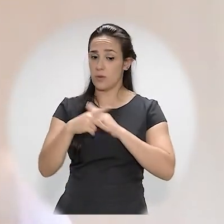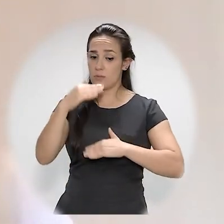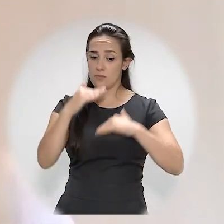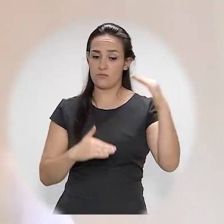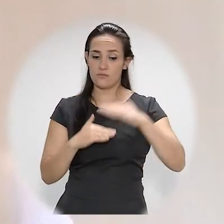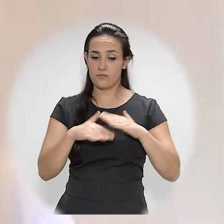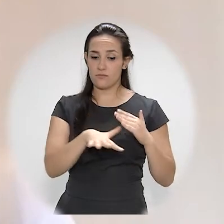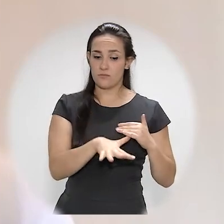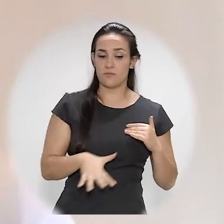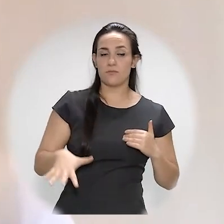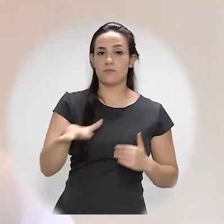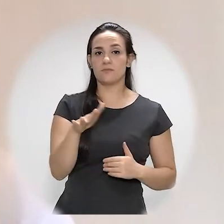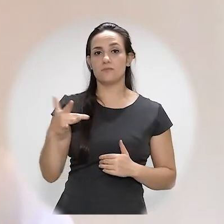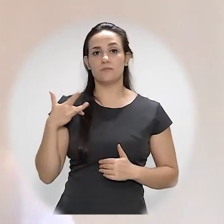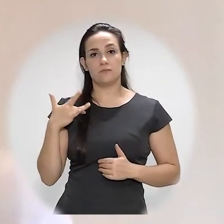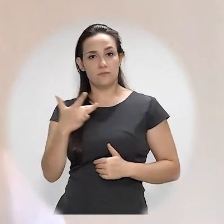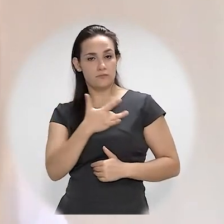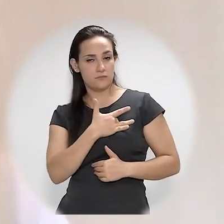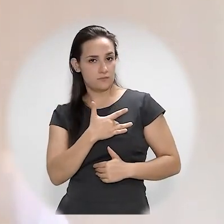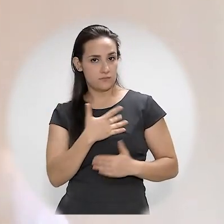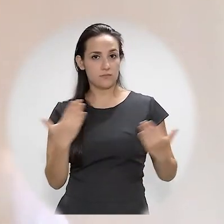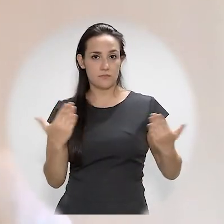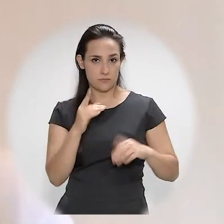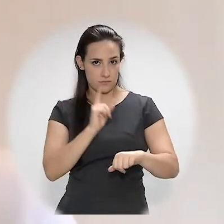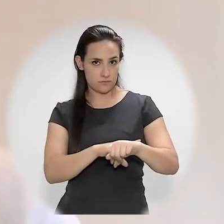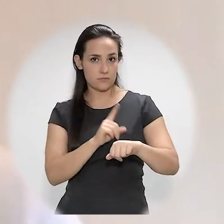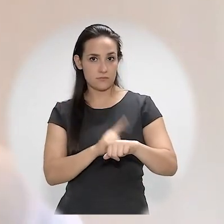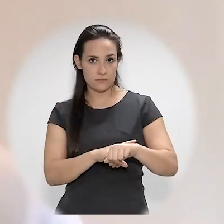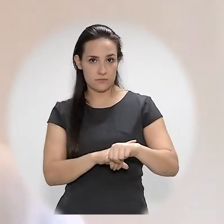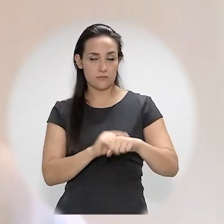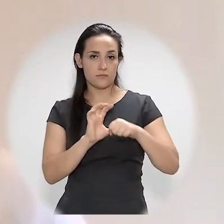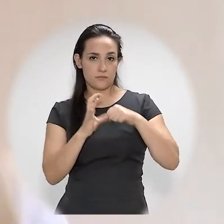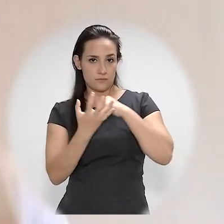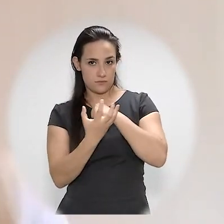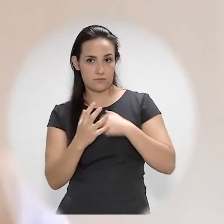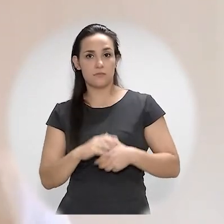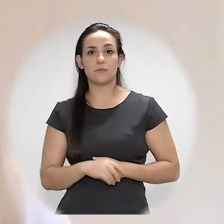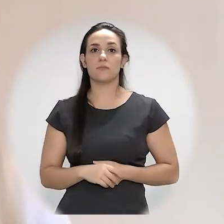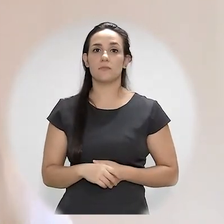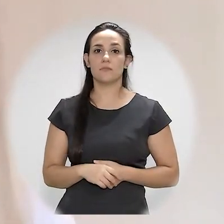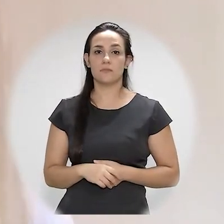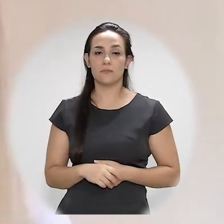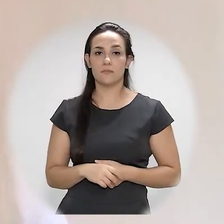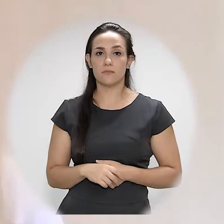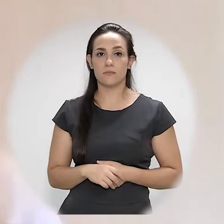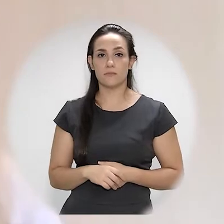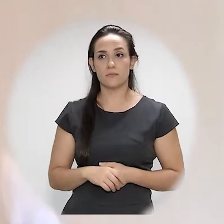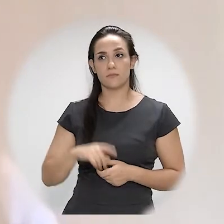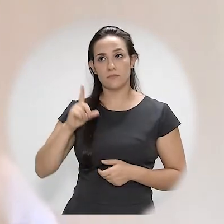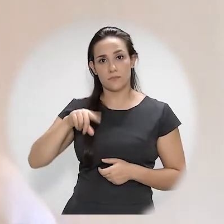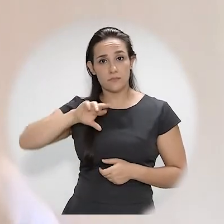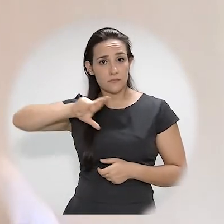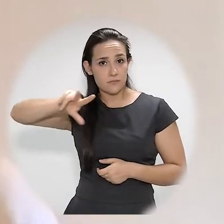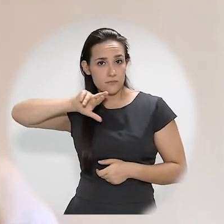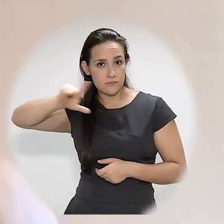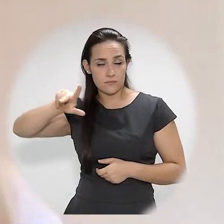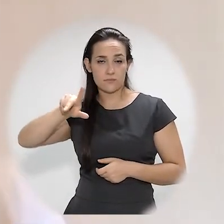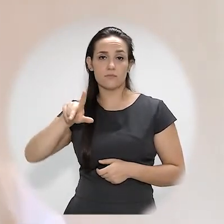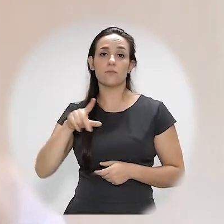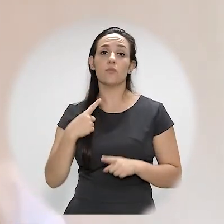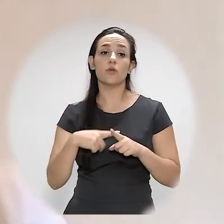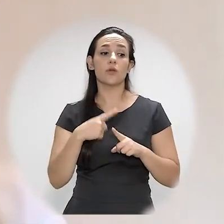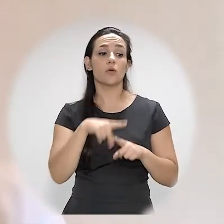destinada, enfim, para os profissionais da área da saúde nesse momento da pandemia. Ele consiste, então, de uma abordagem